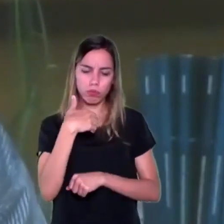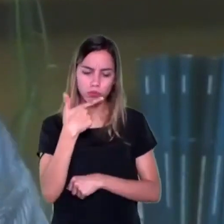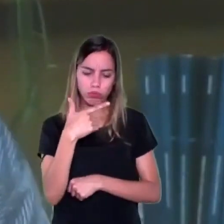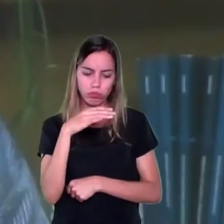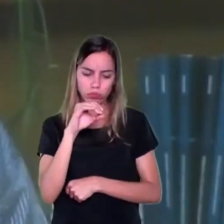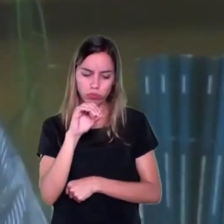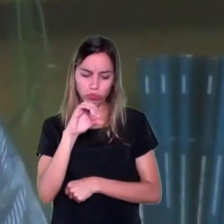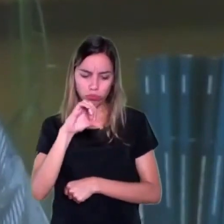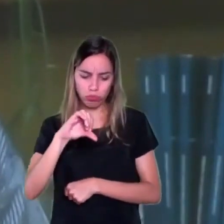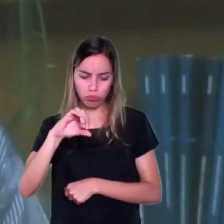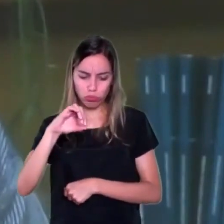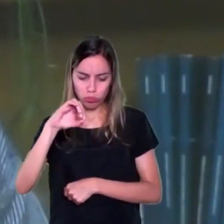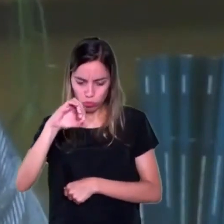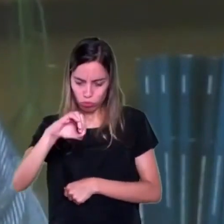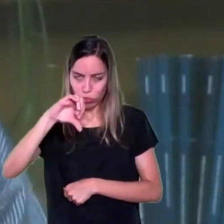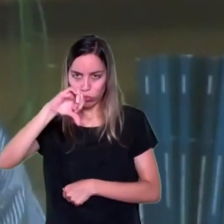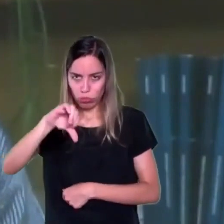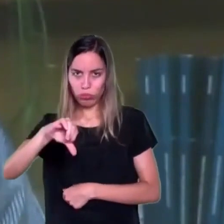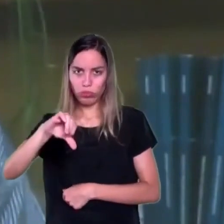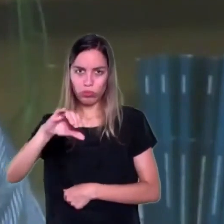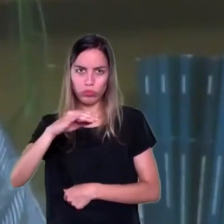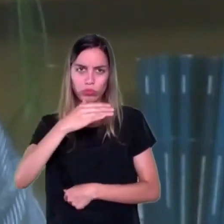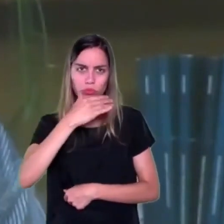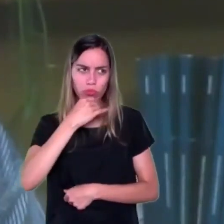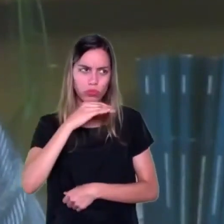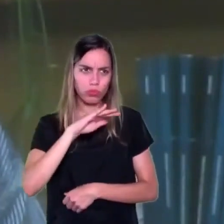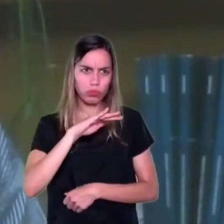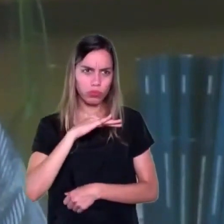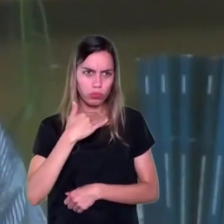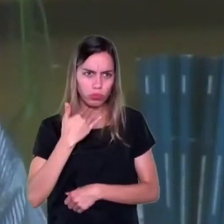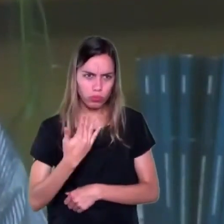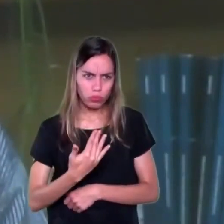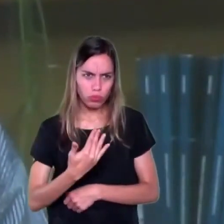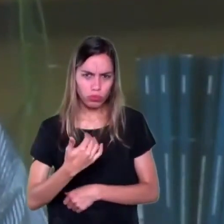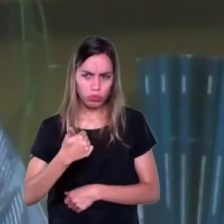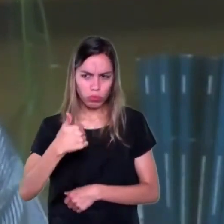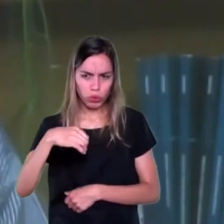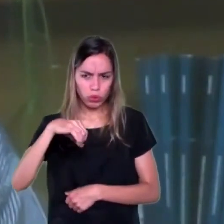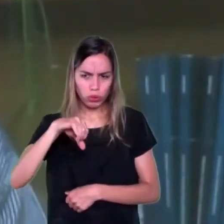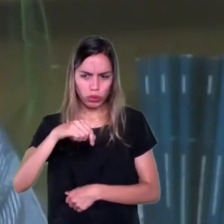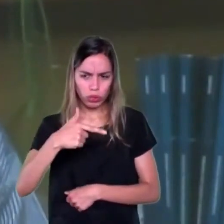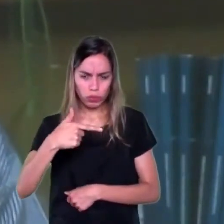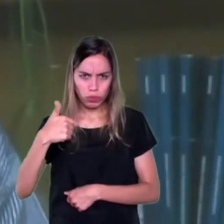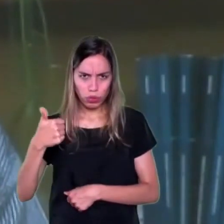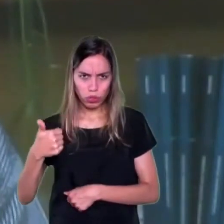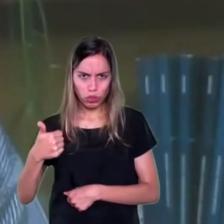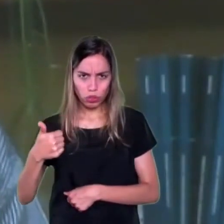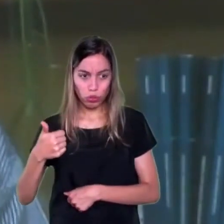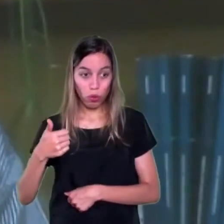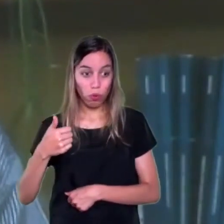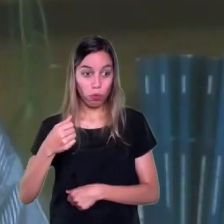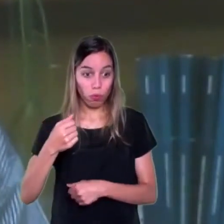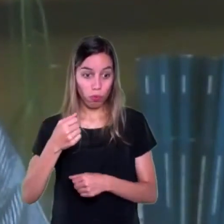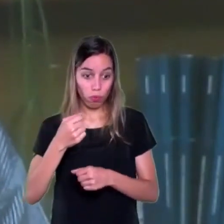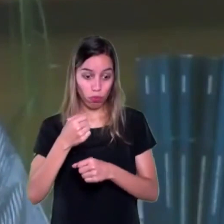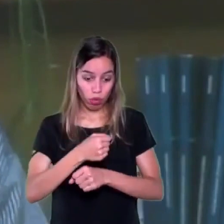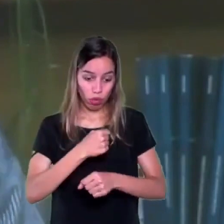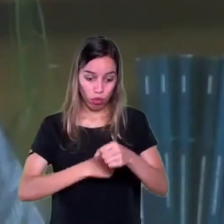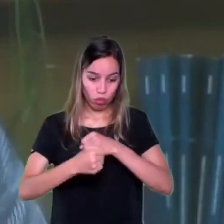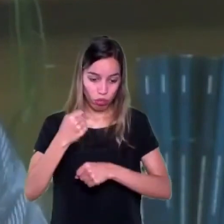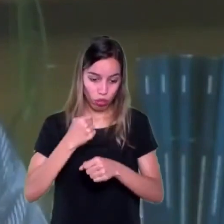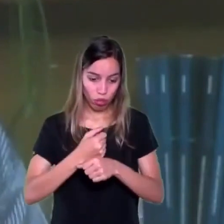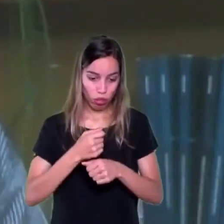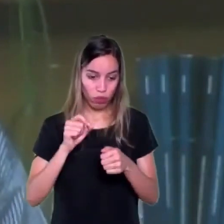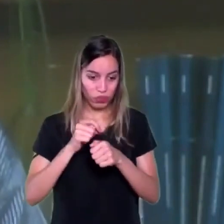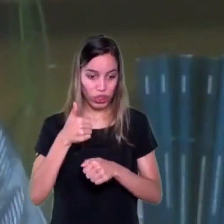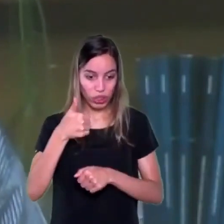o ano passado foi o centenário dele, ele nasceu em 1921. Então, em fevereiro, dia 2 de fevereiro